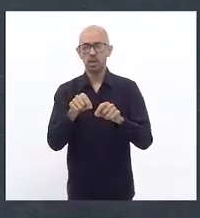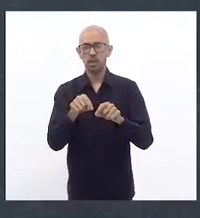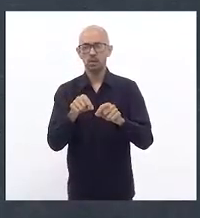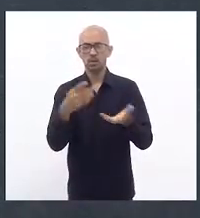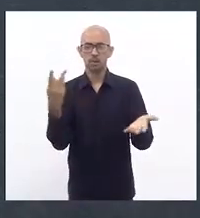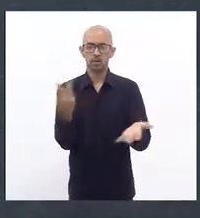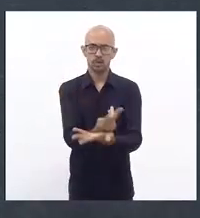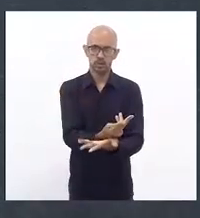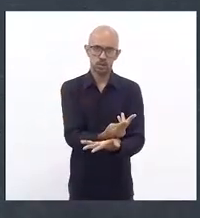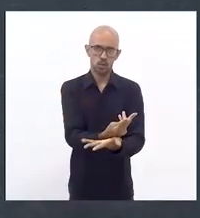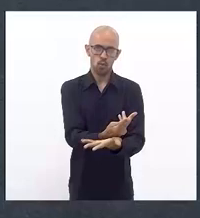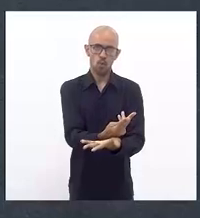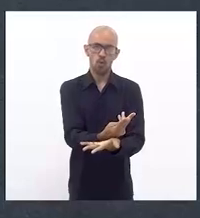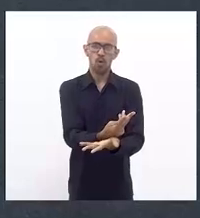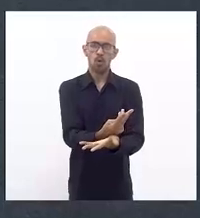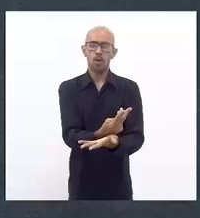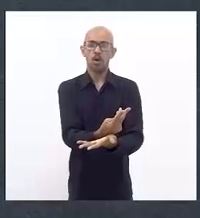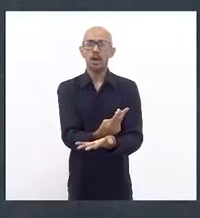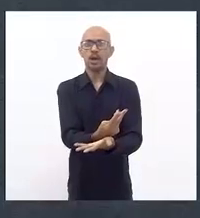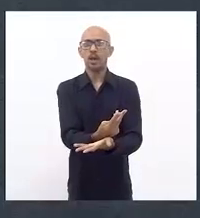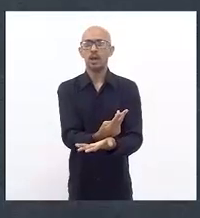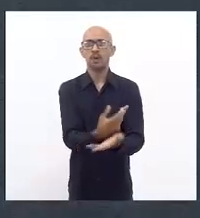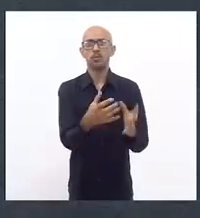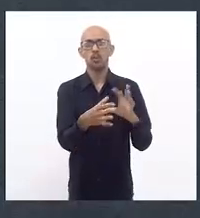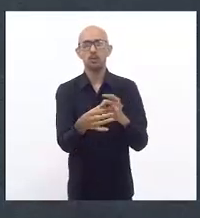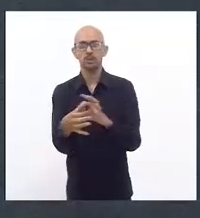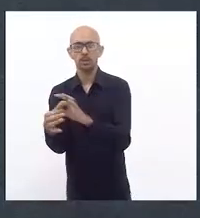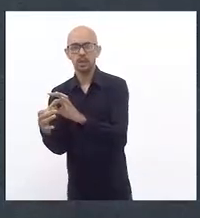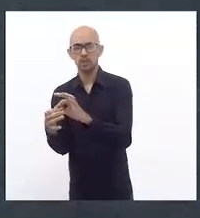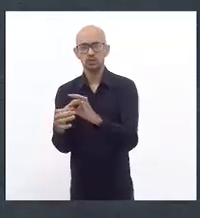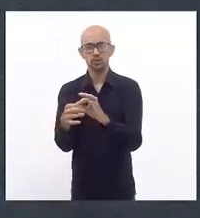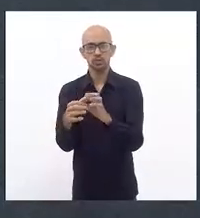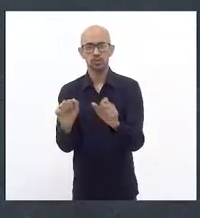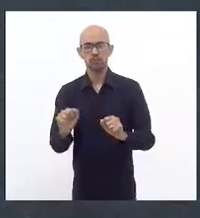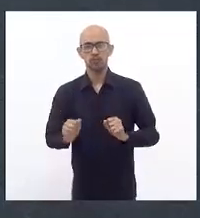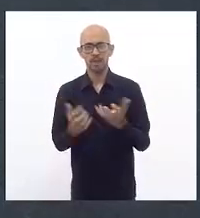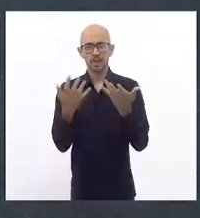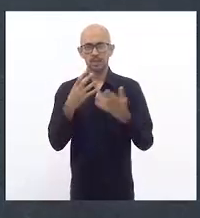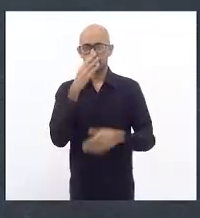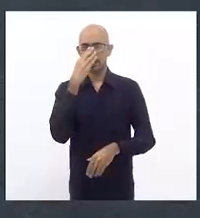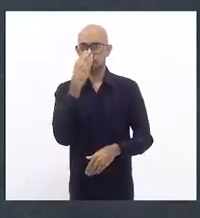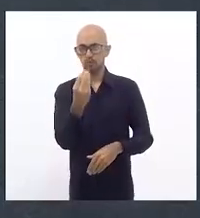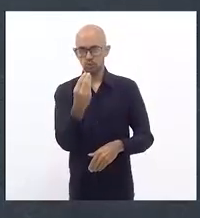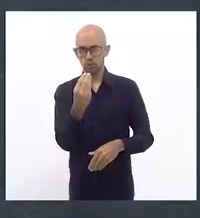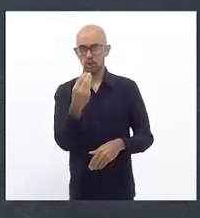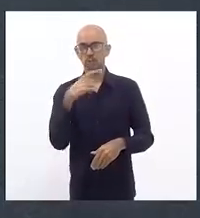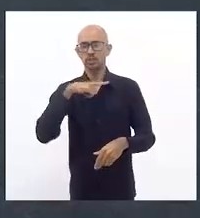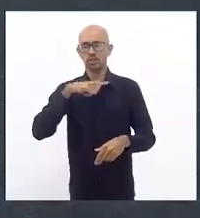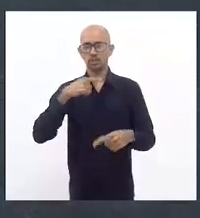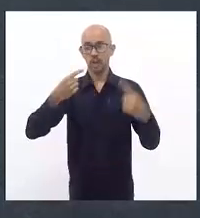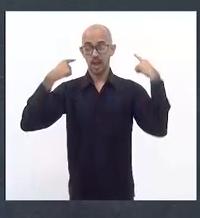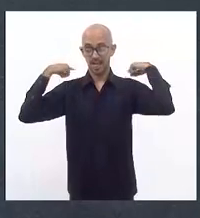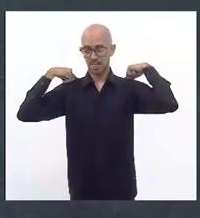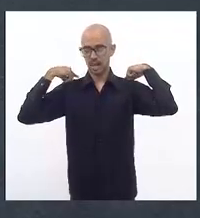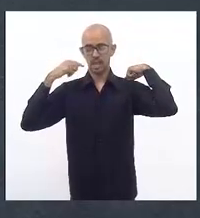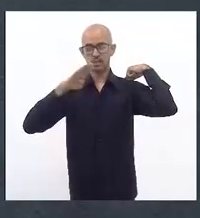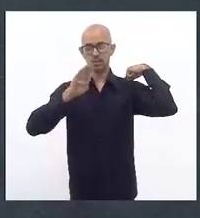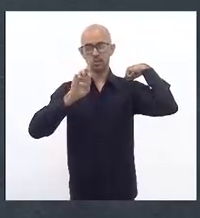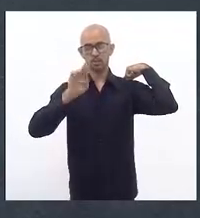Halloween, né? Uma figura com a blusa do Flamengo, atrás escrita Bruno, e um saco